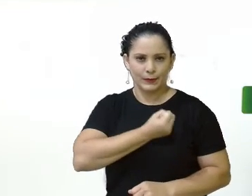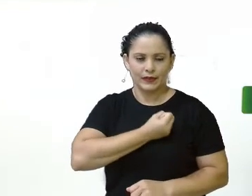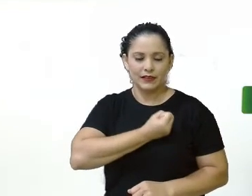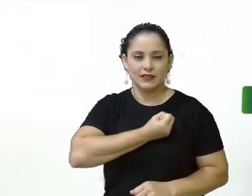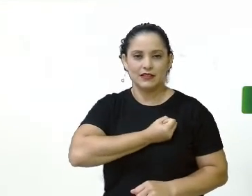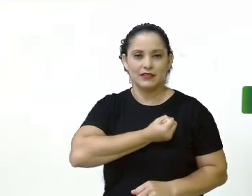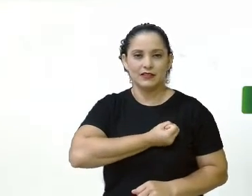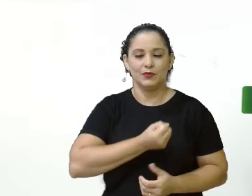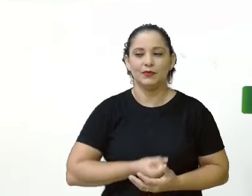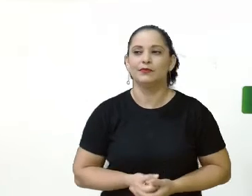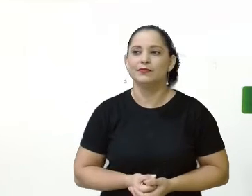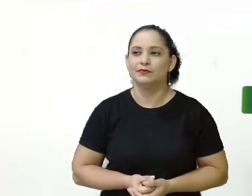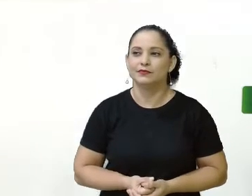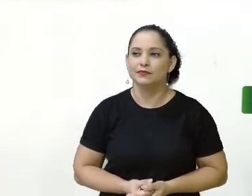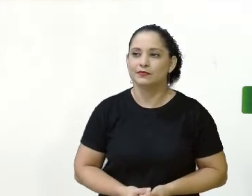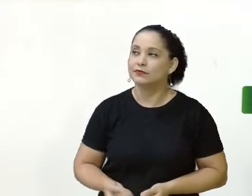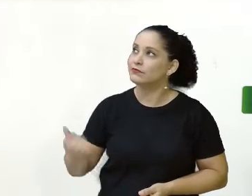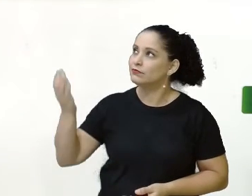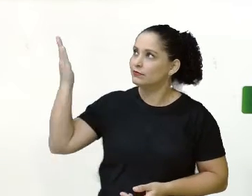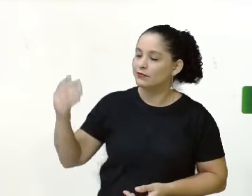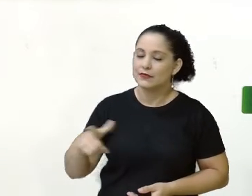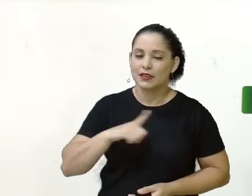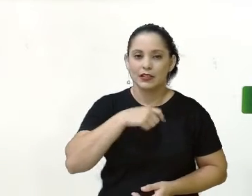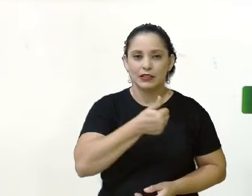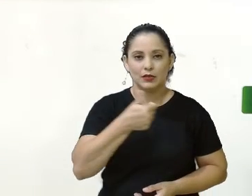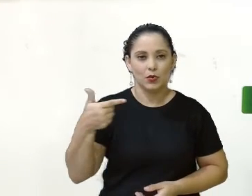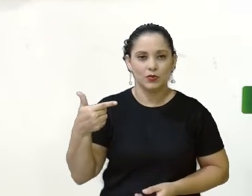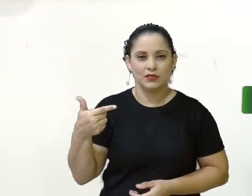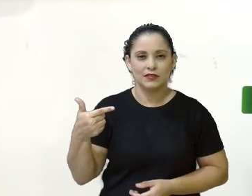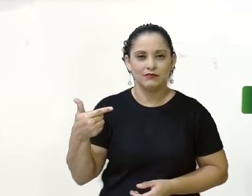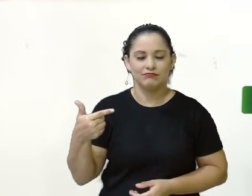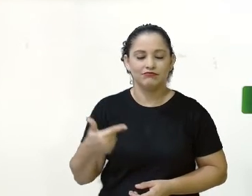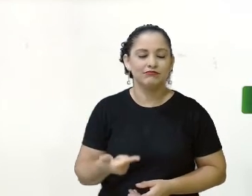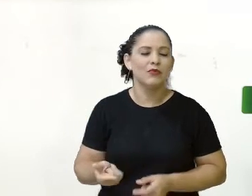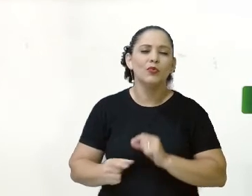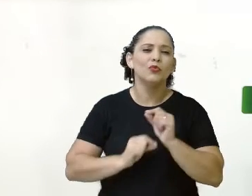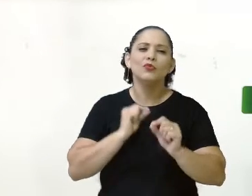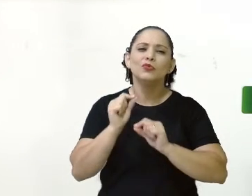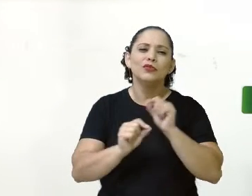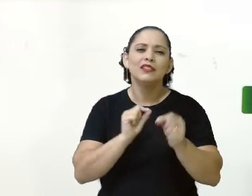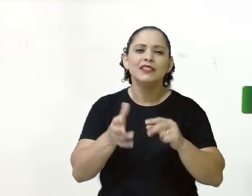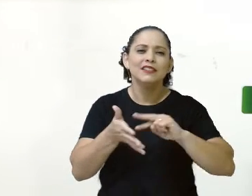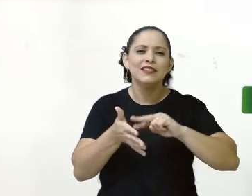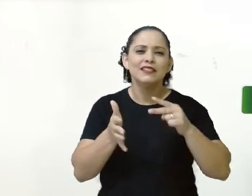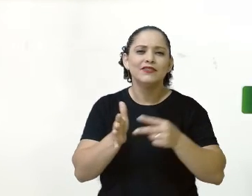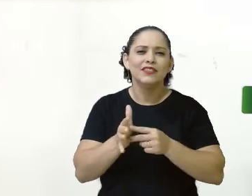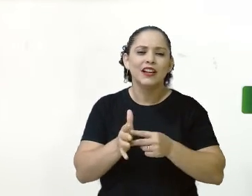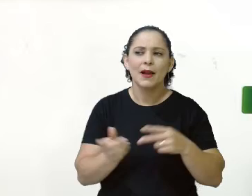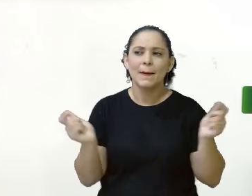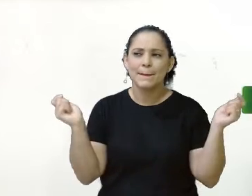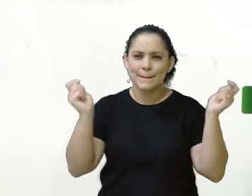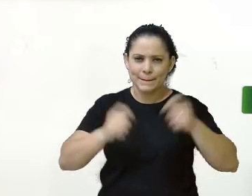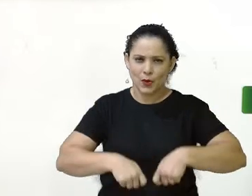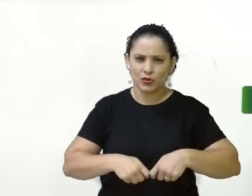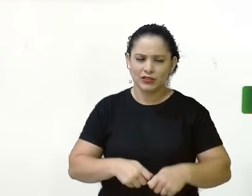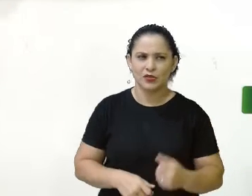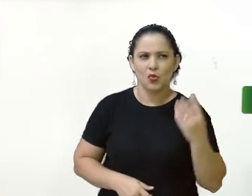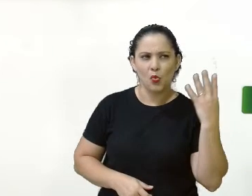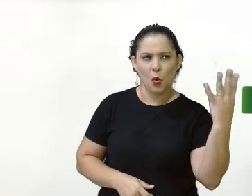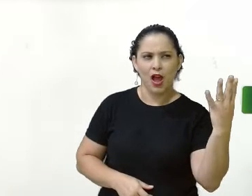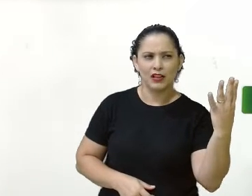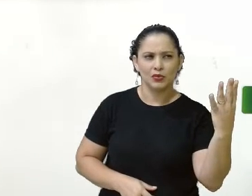disso. Eu não estou na casa da dezena aqui. Será possível eu pegar o 4 e dividir para